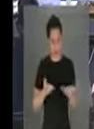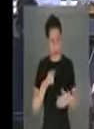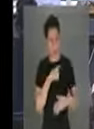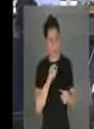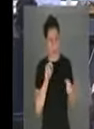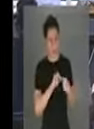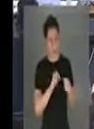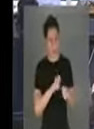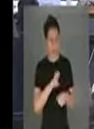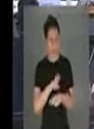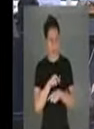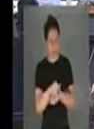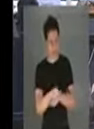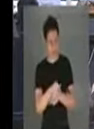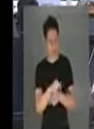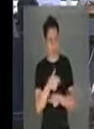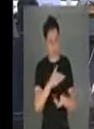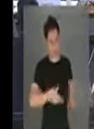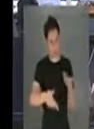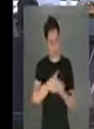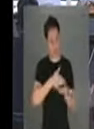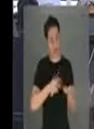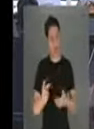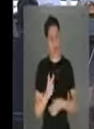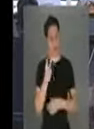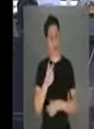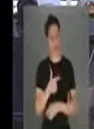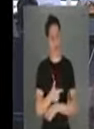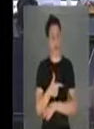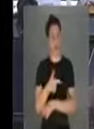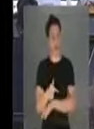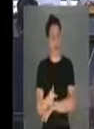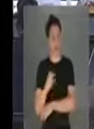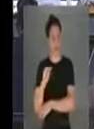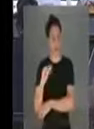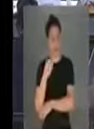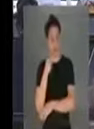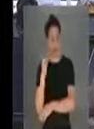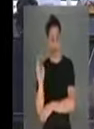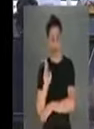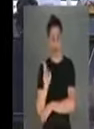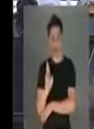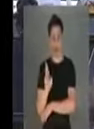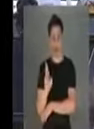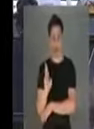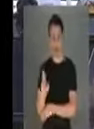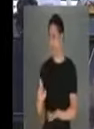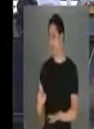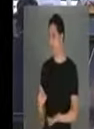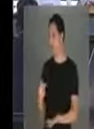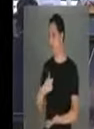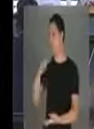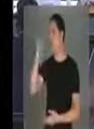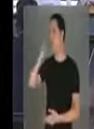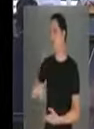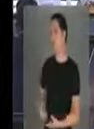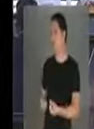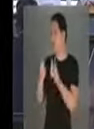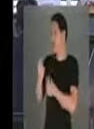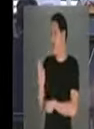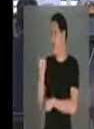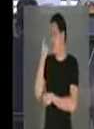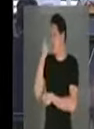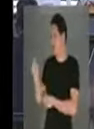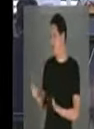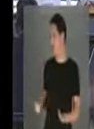57 operações no valor de R$ 27 milhões. É, 27 milhões é quanto a fatura num dia. E fique tranquilo, O senhor